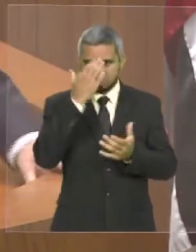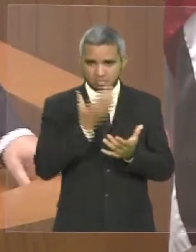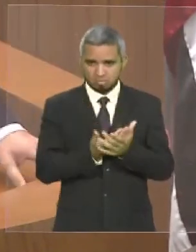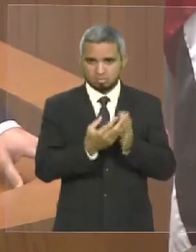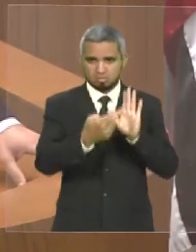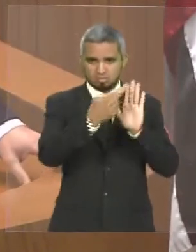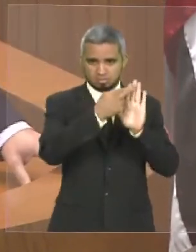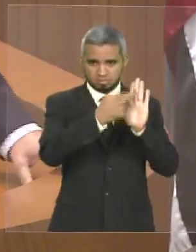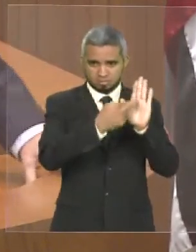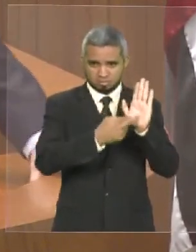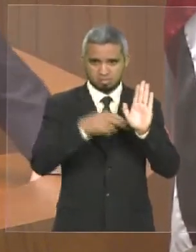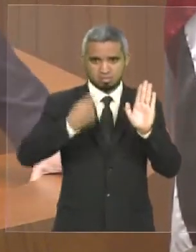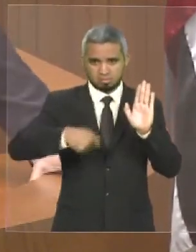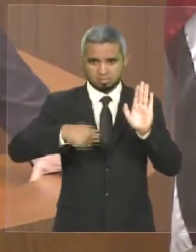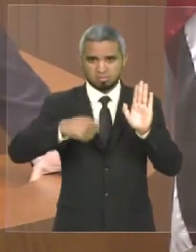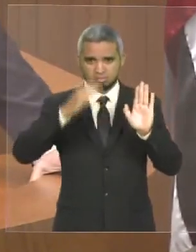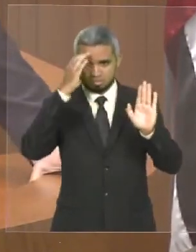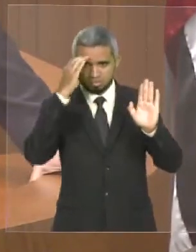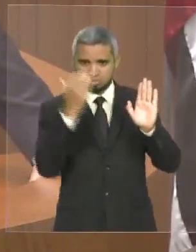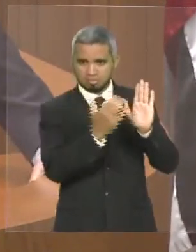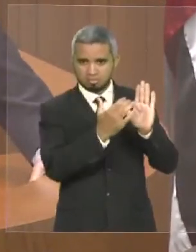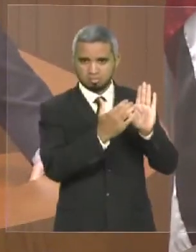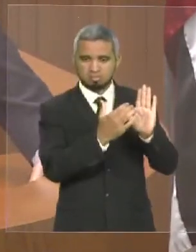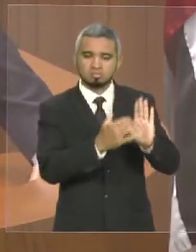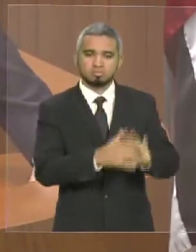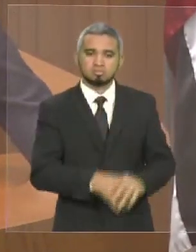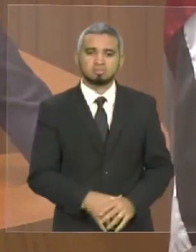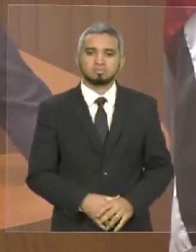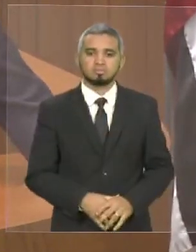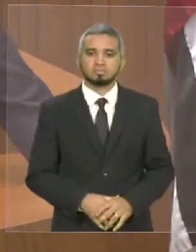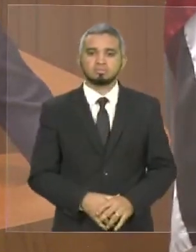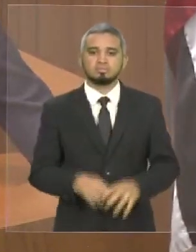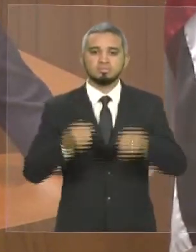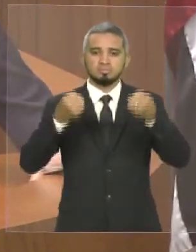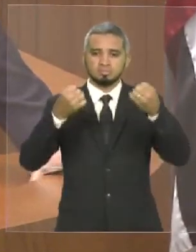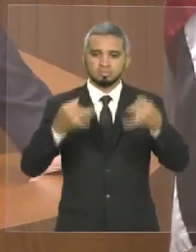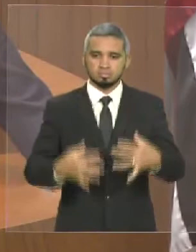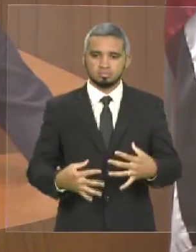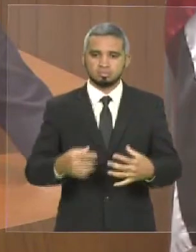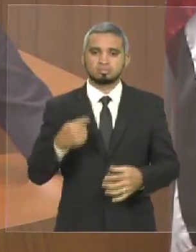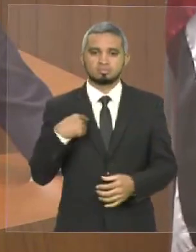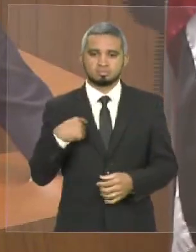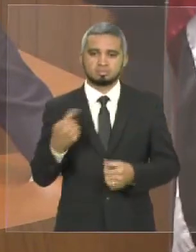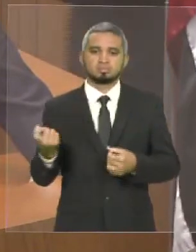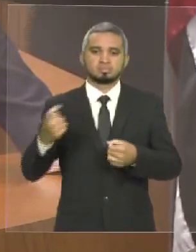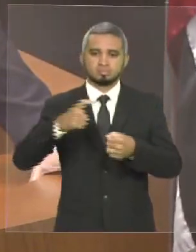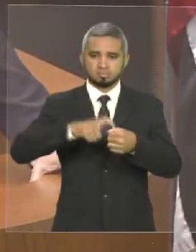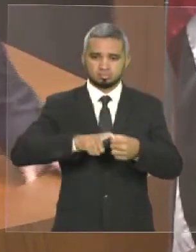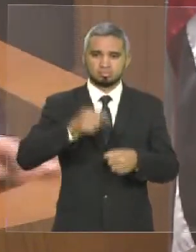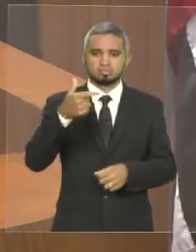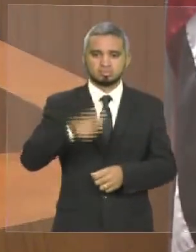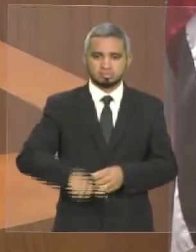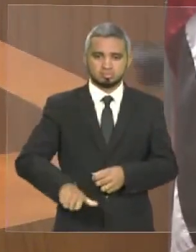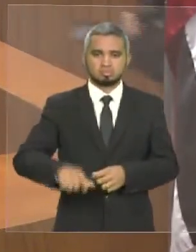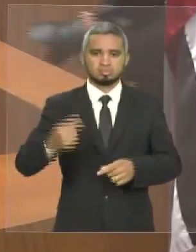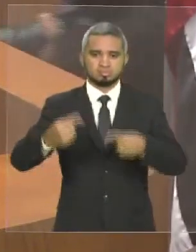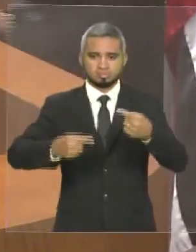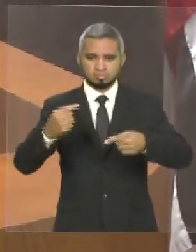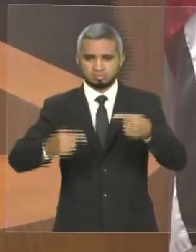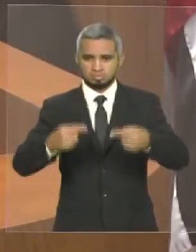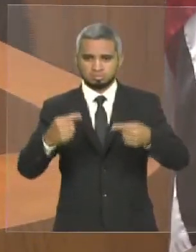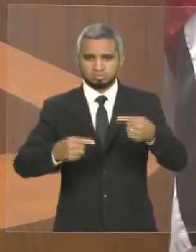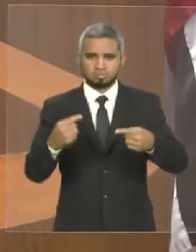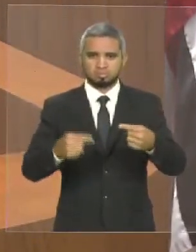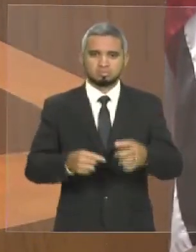cumprido, dizer que voltaremos a essa discussão após a aprovação